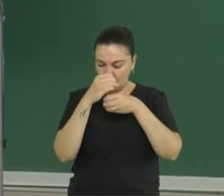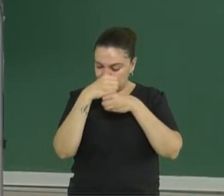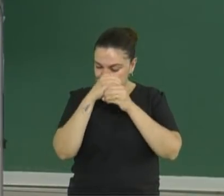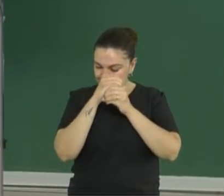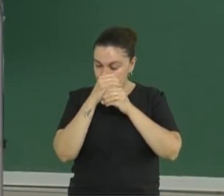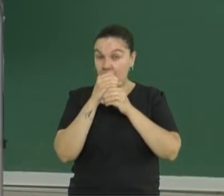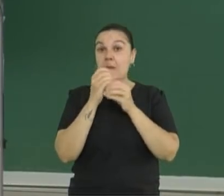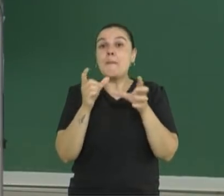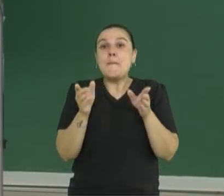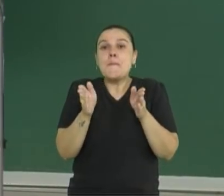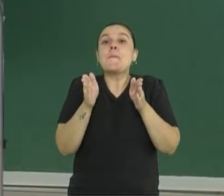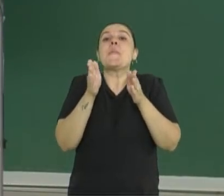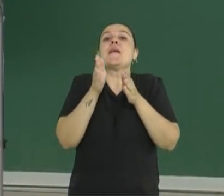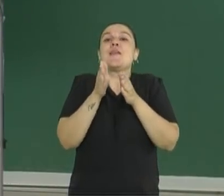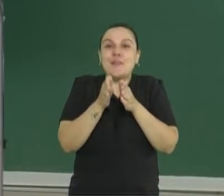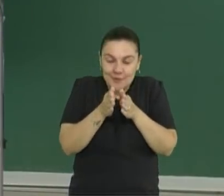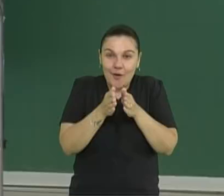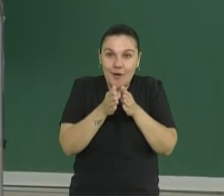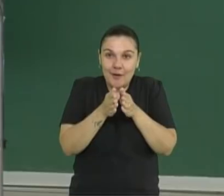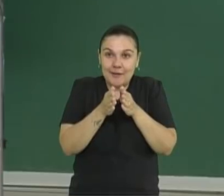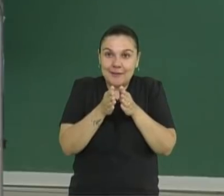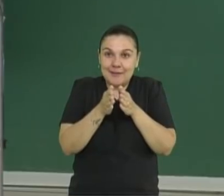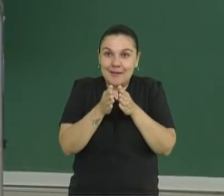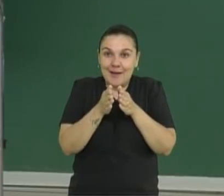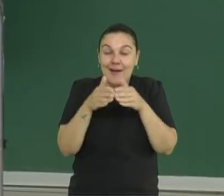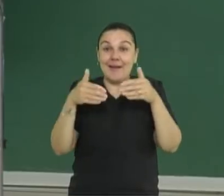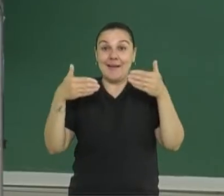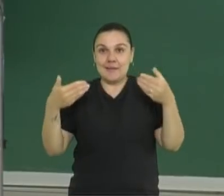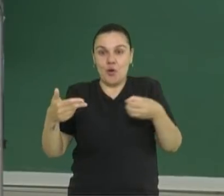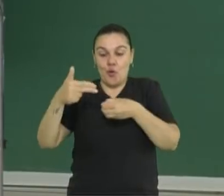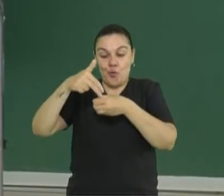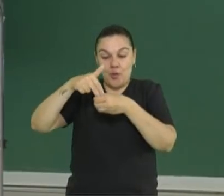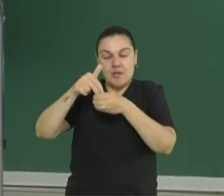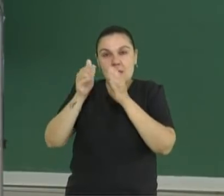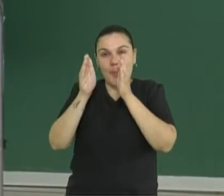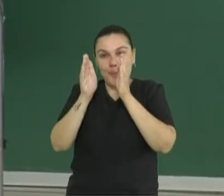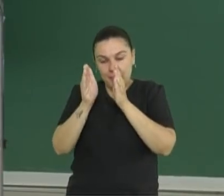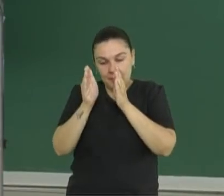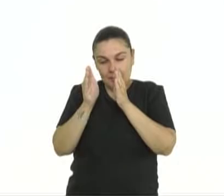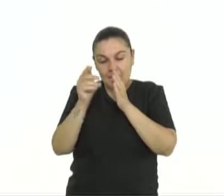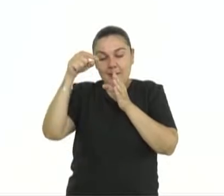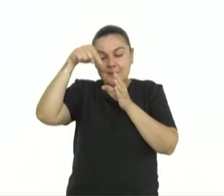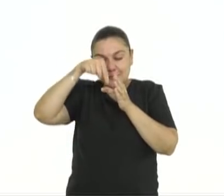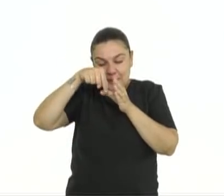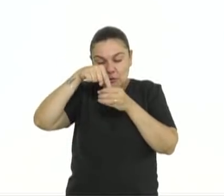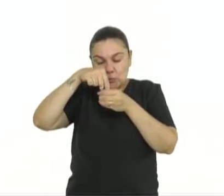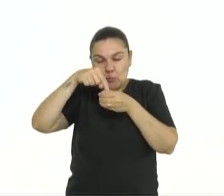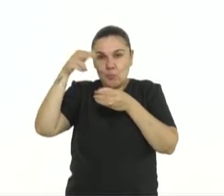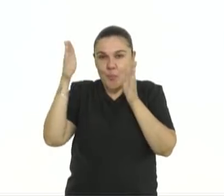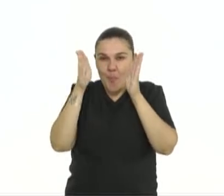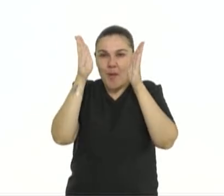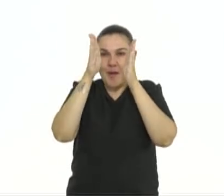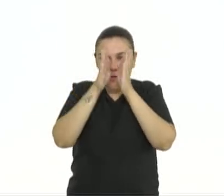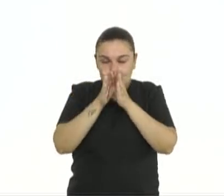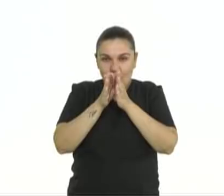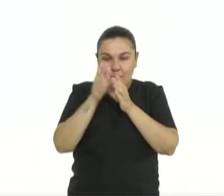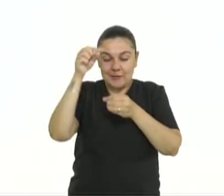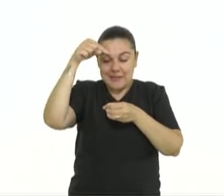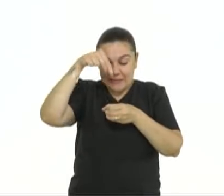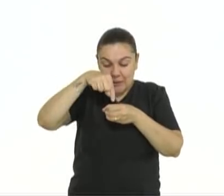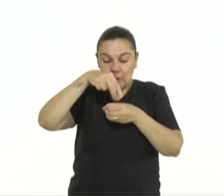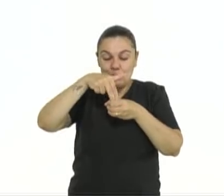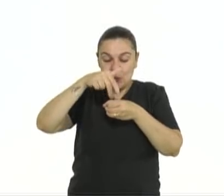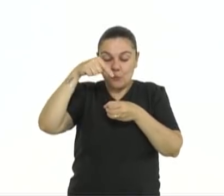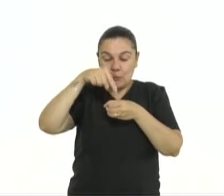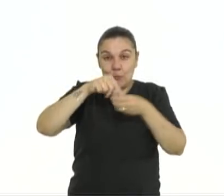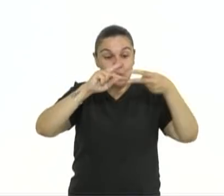para algo menor ainda. Então, dentro da célula eu tenho o núcleo. No interior do núcleo eu tenho o